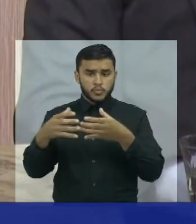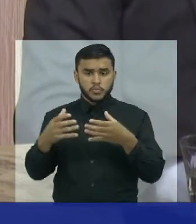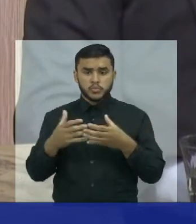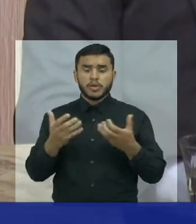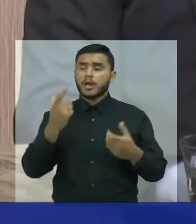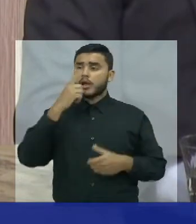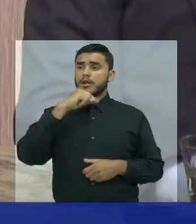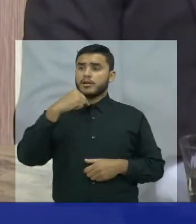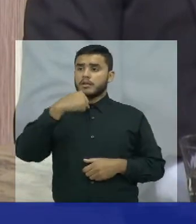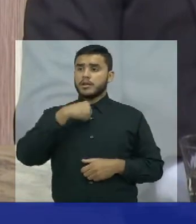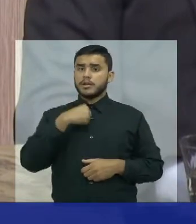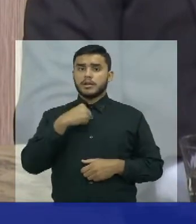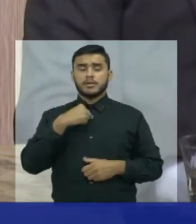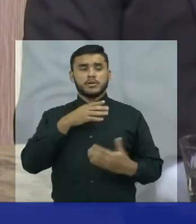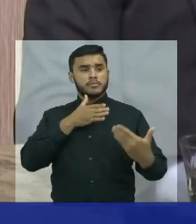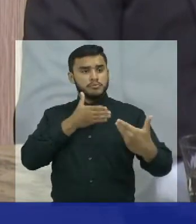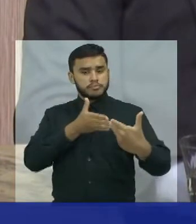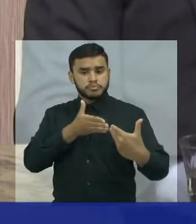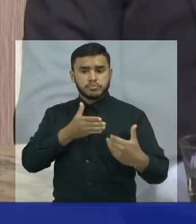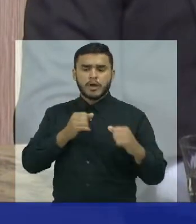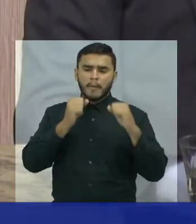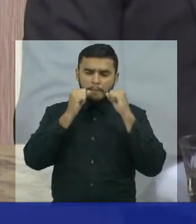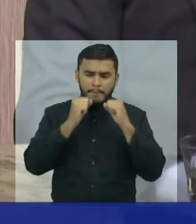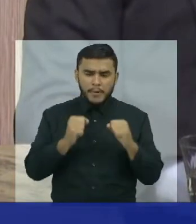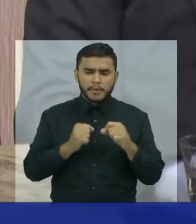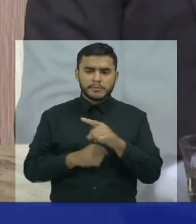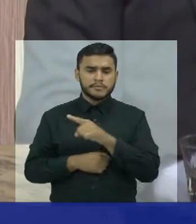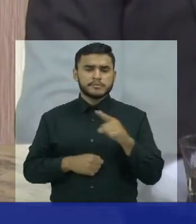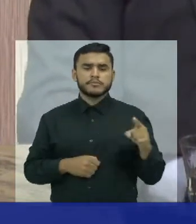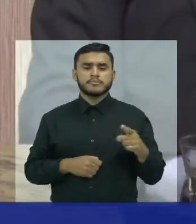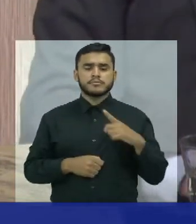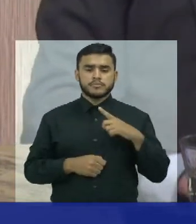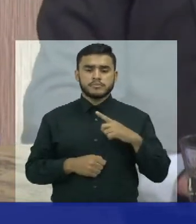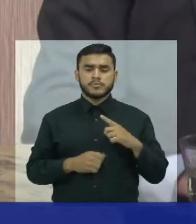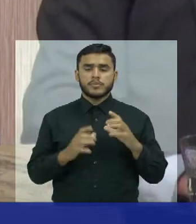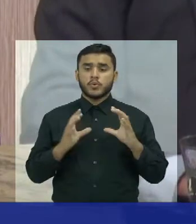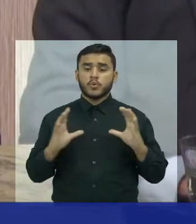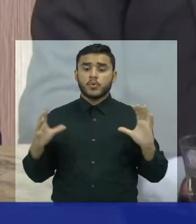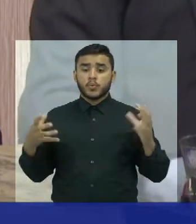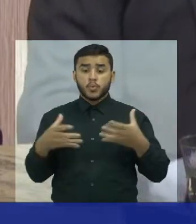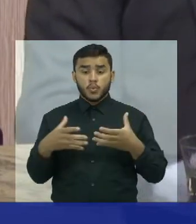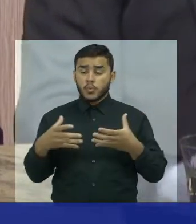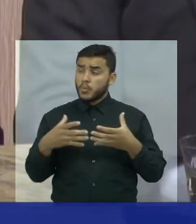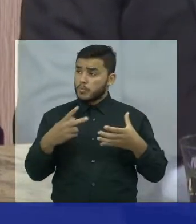demandas individualmente, têm a oportunidade de procurar a própria comissão